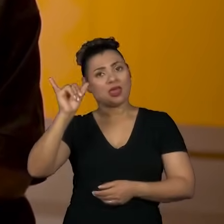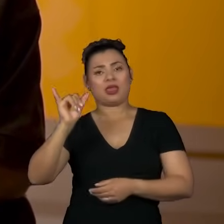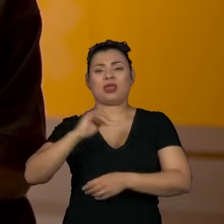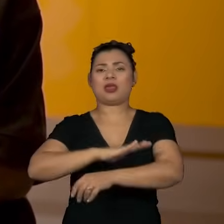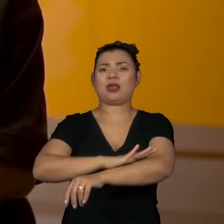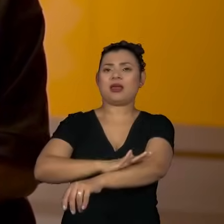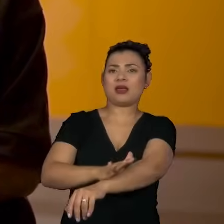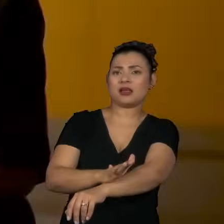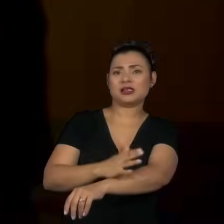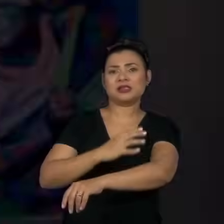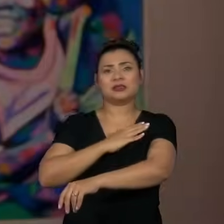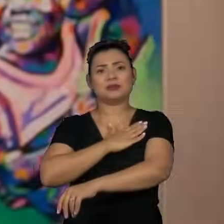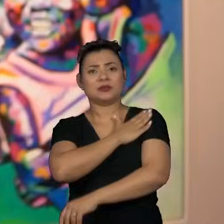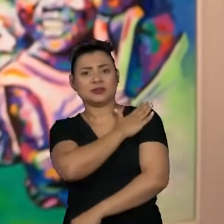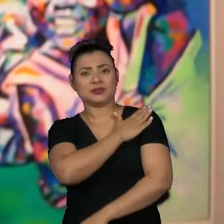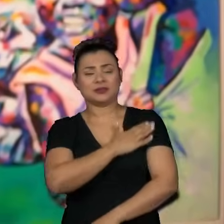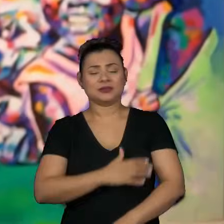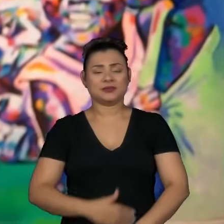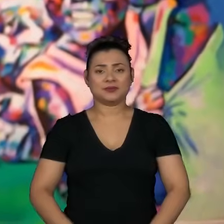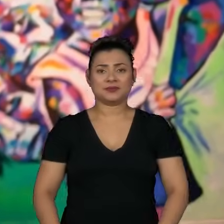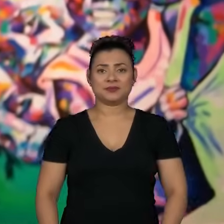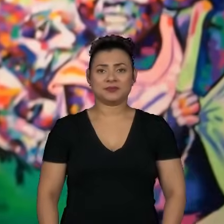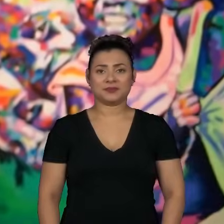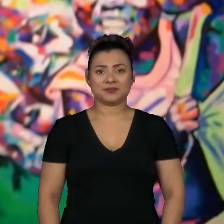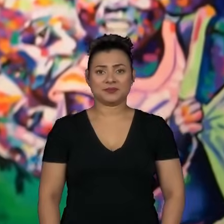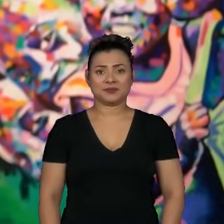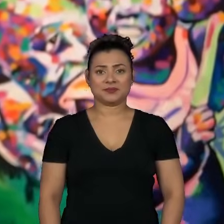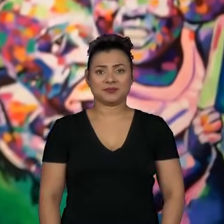que nos é muito hostil, né?